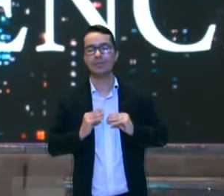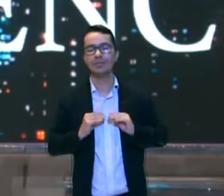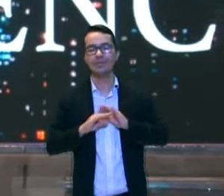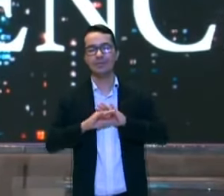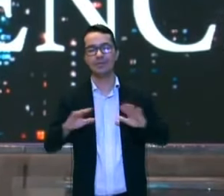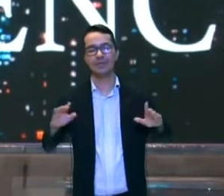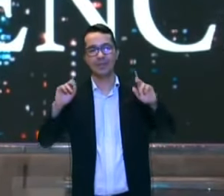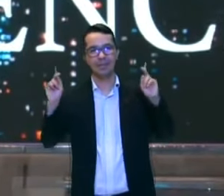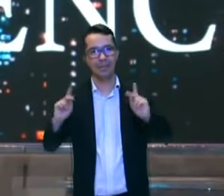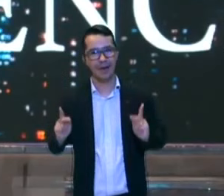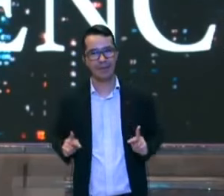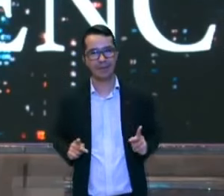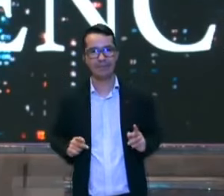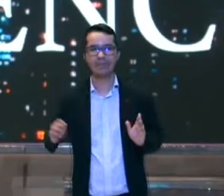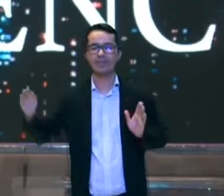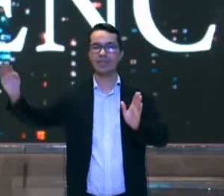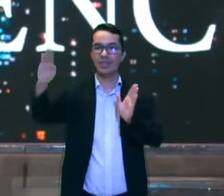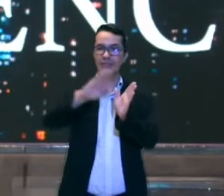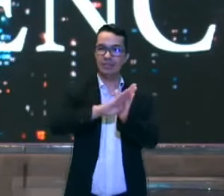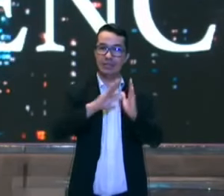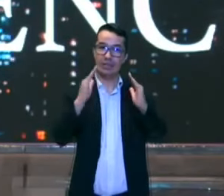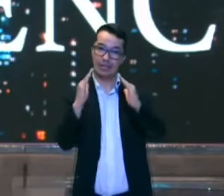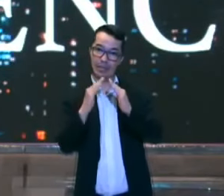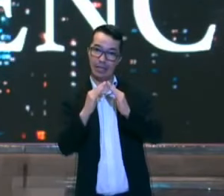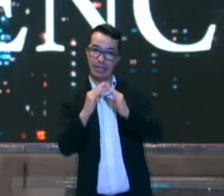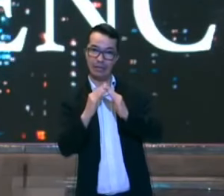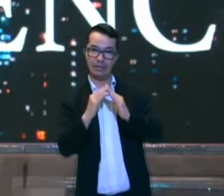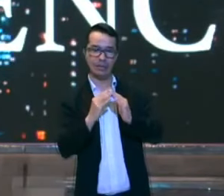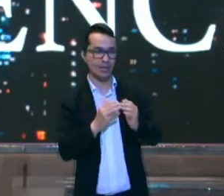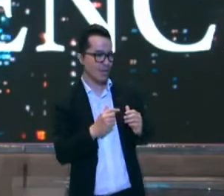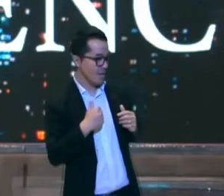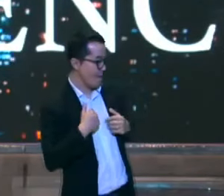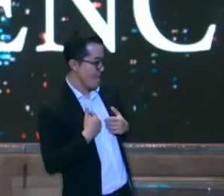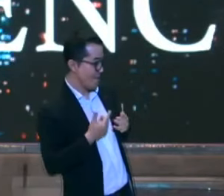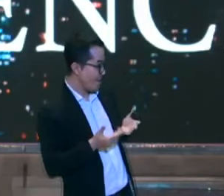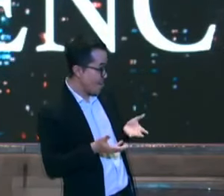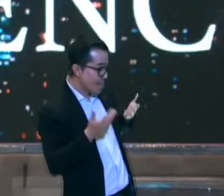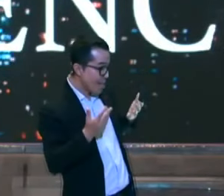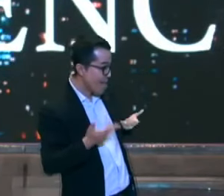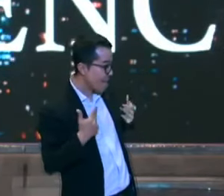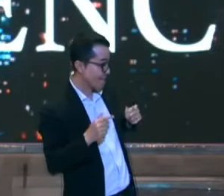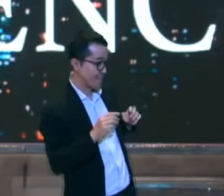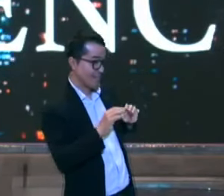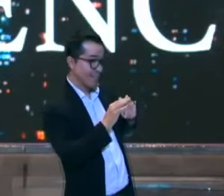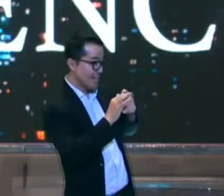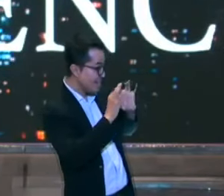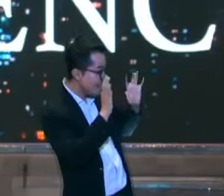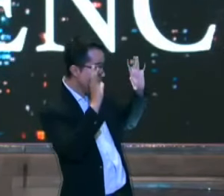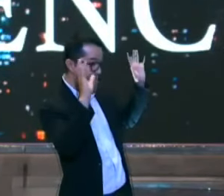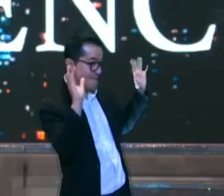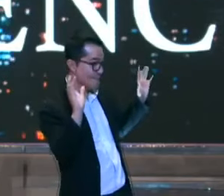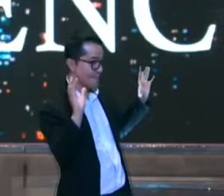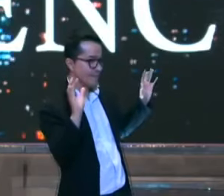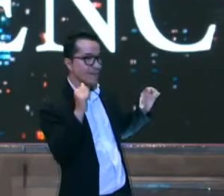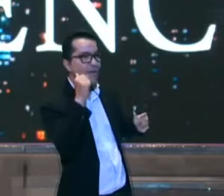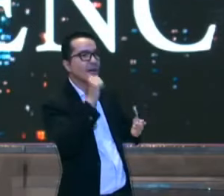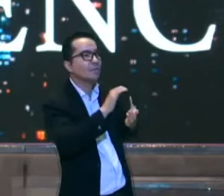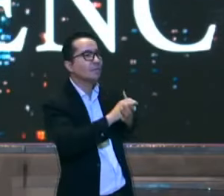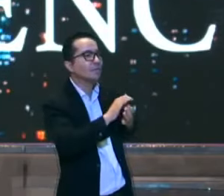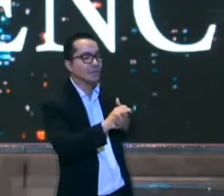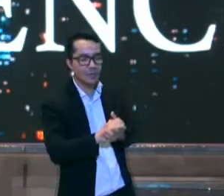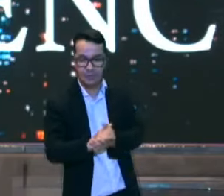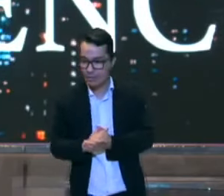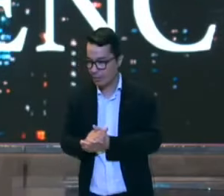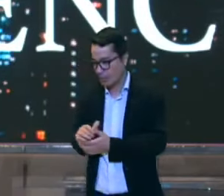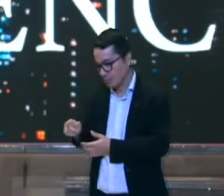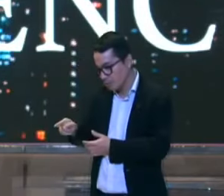E aí quando ele chega em casa, a esposa fala: mas você tem que ir lá se acertar com o seu irmão. Fala com ele. O que a Bíblia diz? Seu